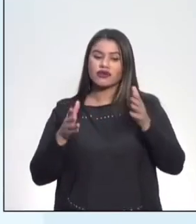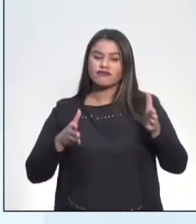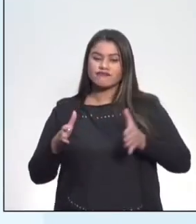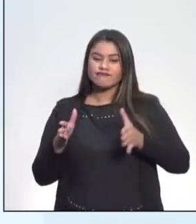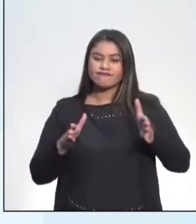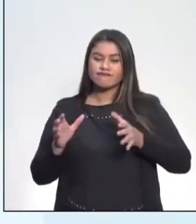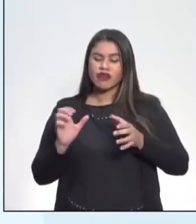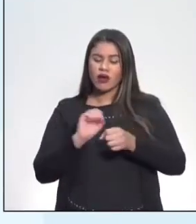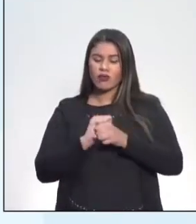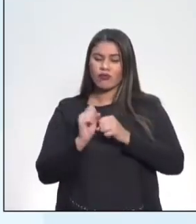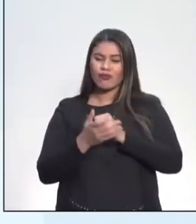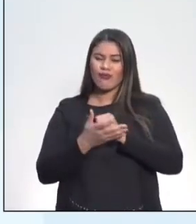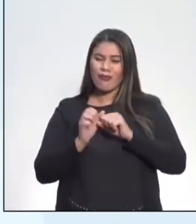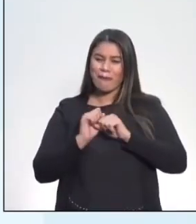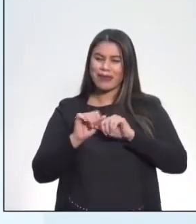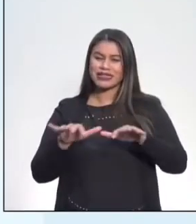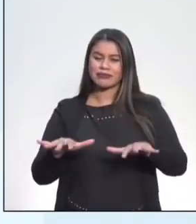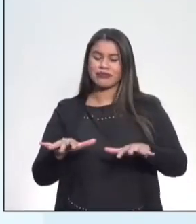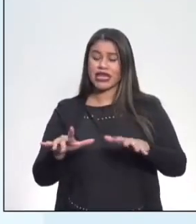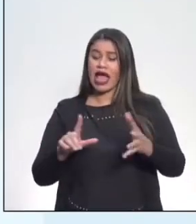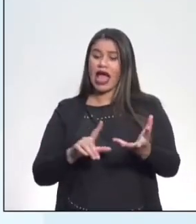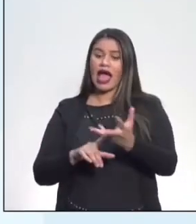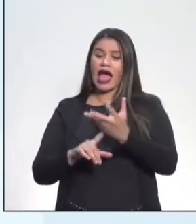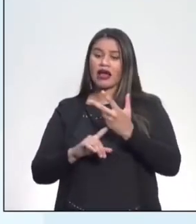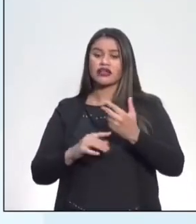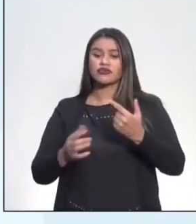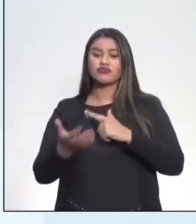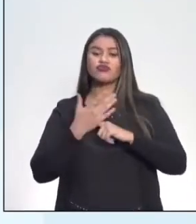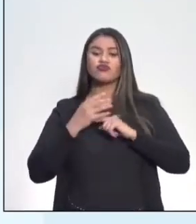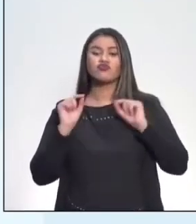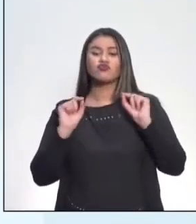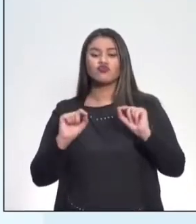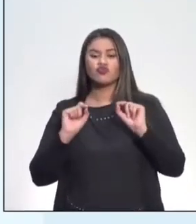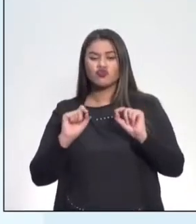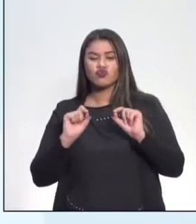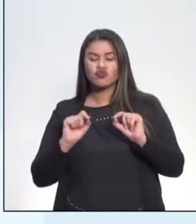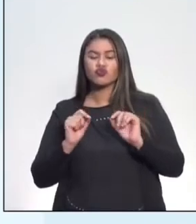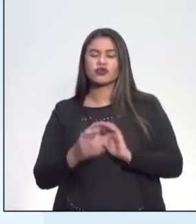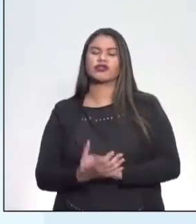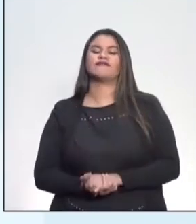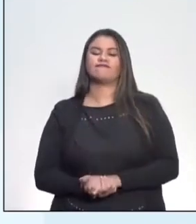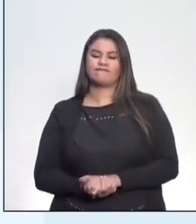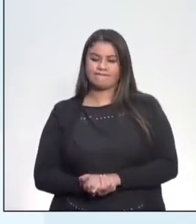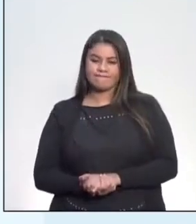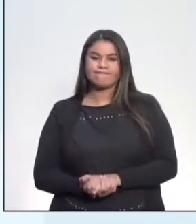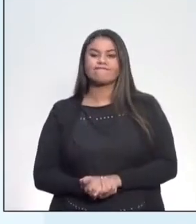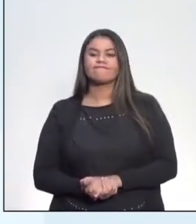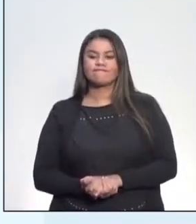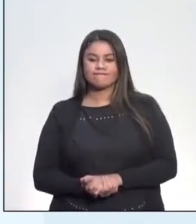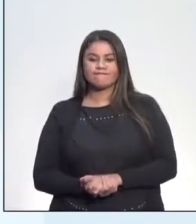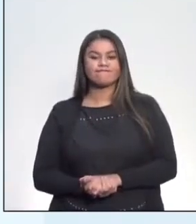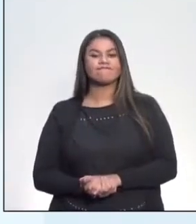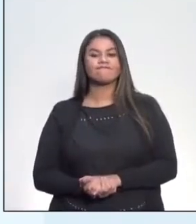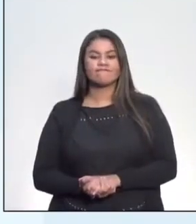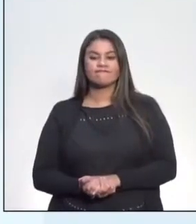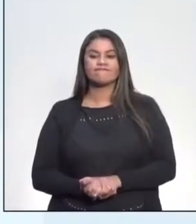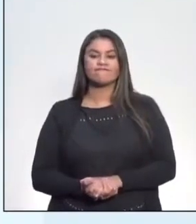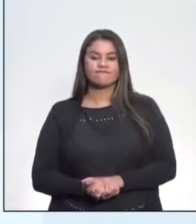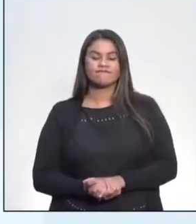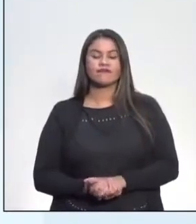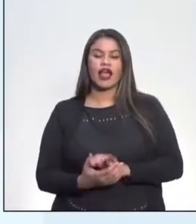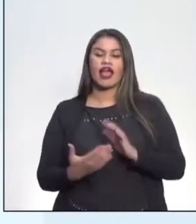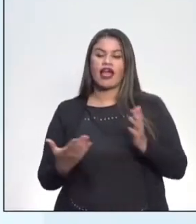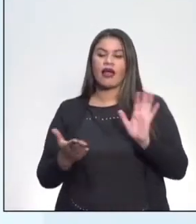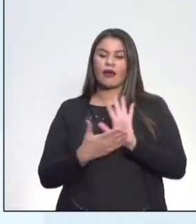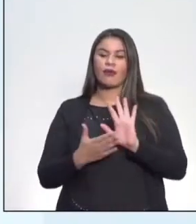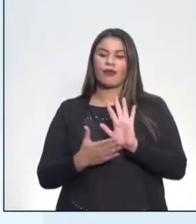arte pode estar ajudando a nossa vida, ajudando a gente a enfrentar esse período tão delicado, enfim. Né? É isso que a gente está propondo para